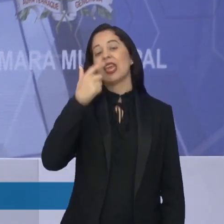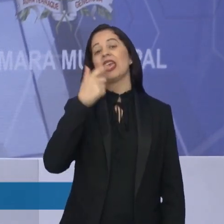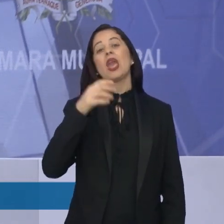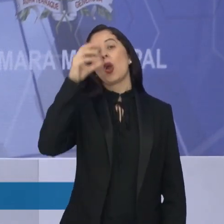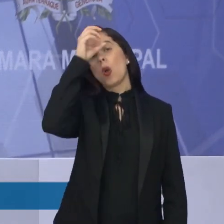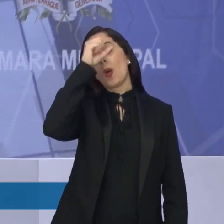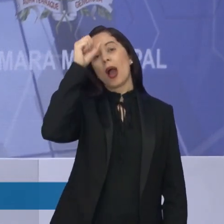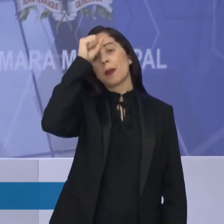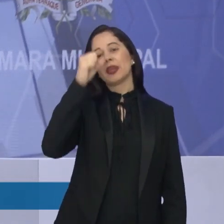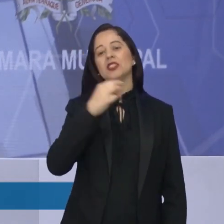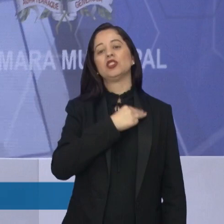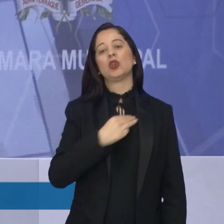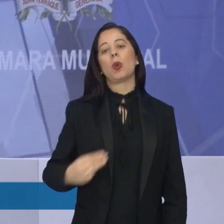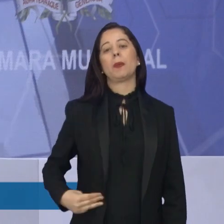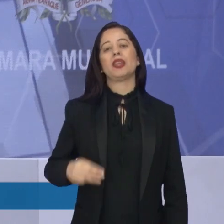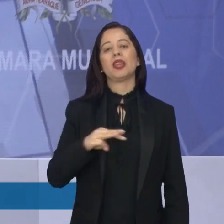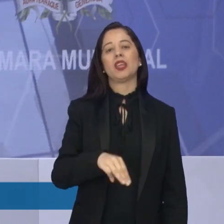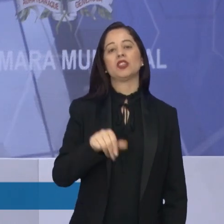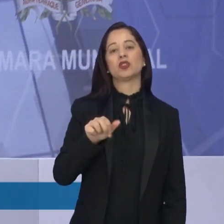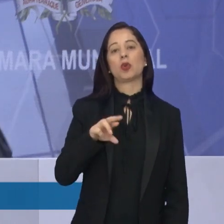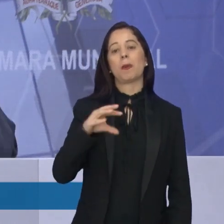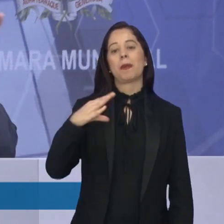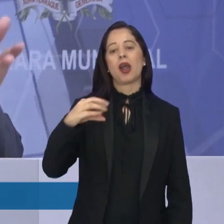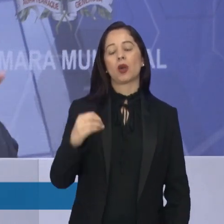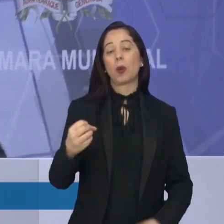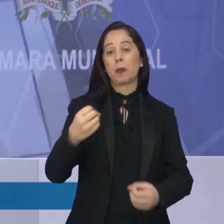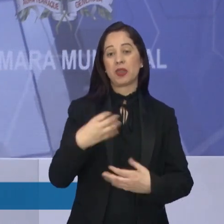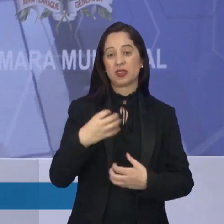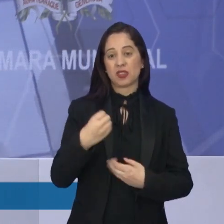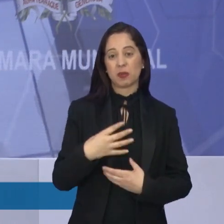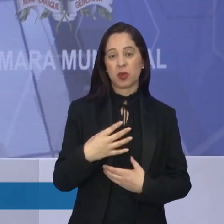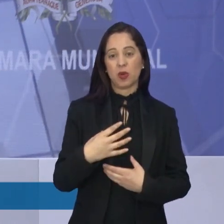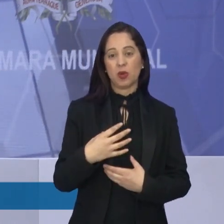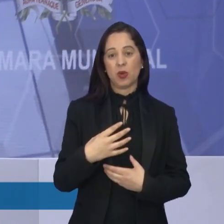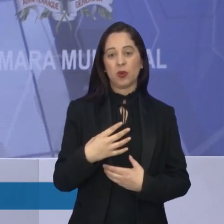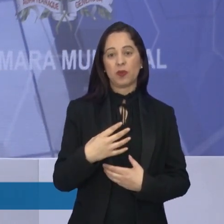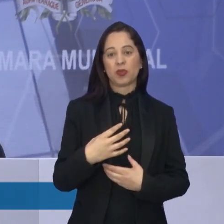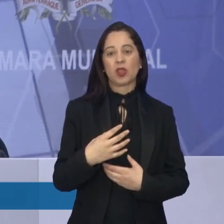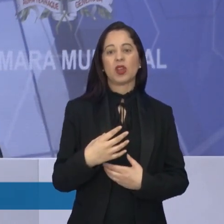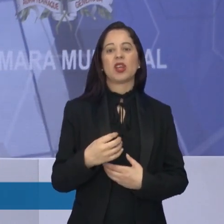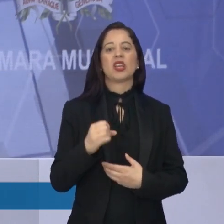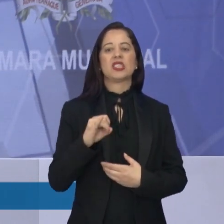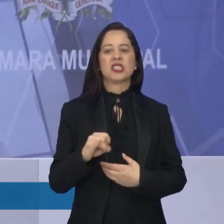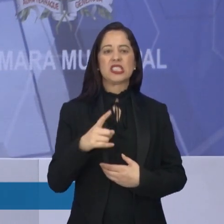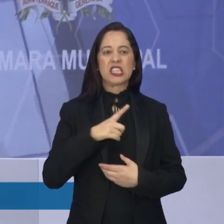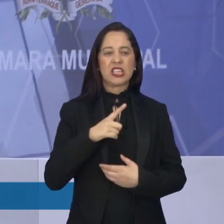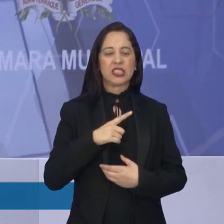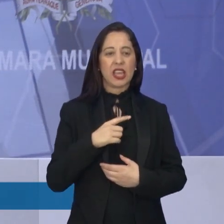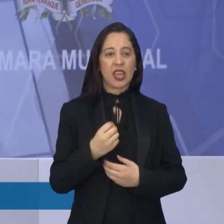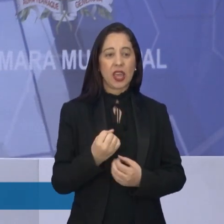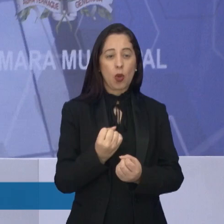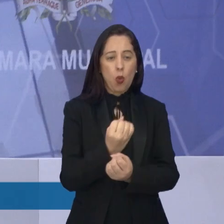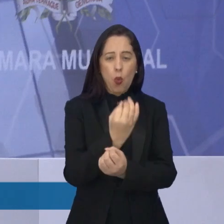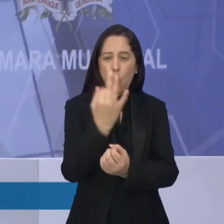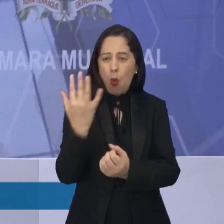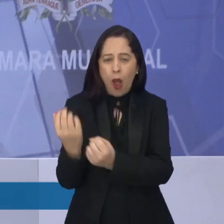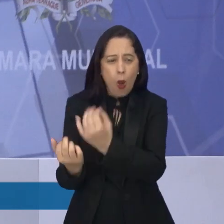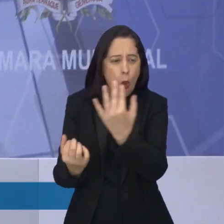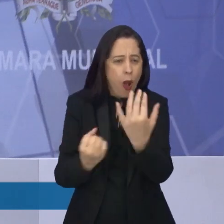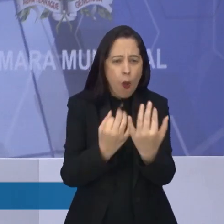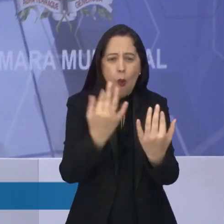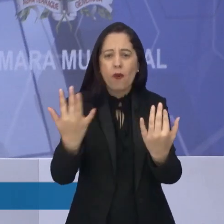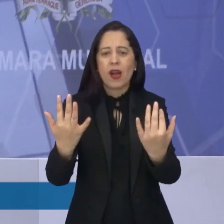saudoso ministro Marco Antônio Raupp, que quando não tinha uma nominata de muitos presentes, escolhia uma pessoa e, em nome